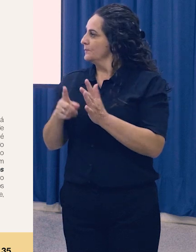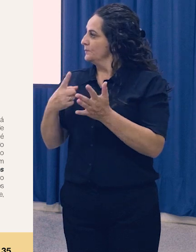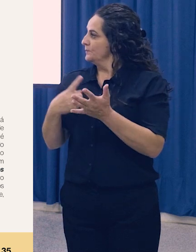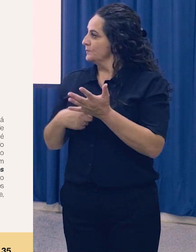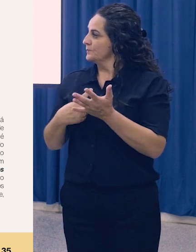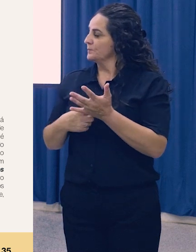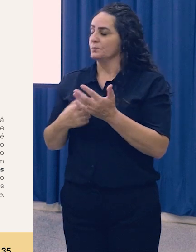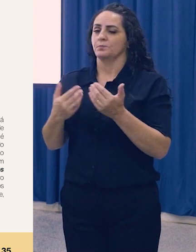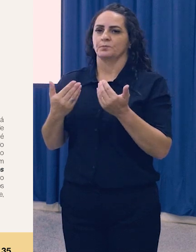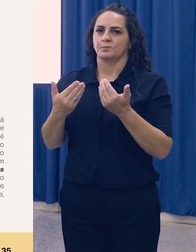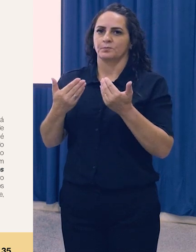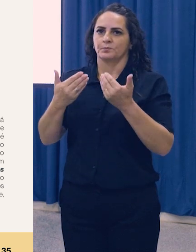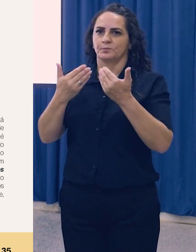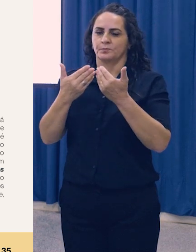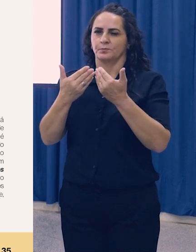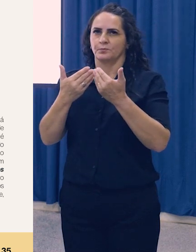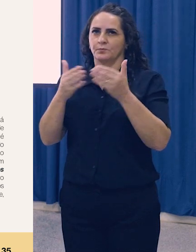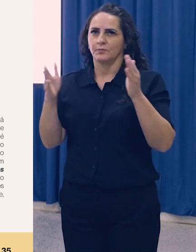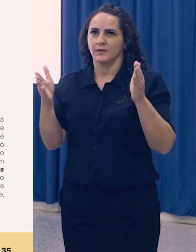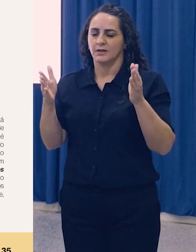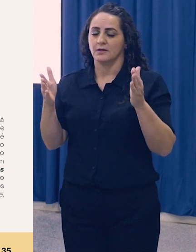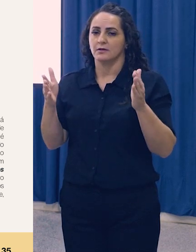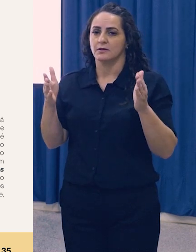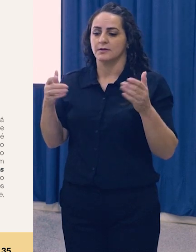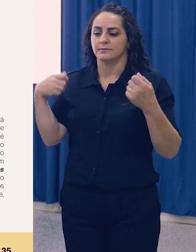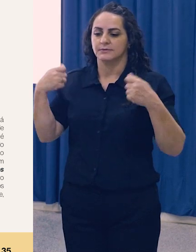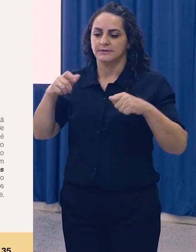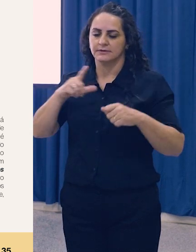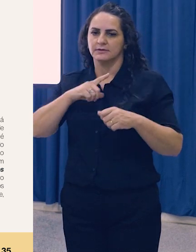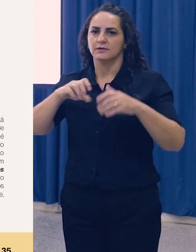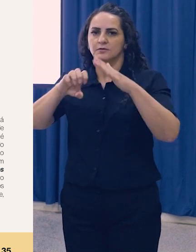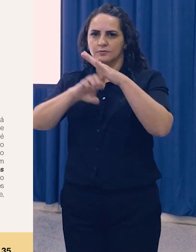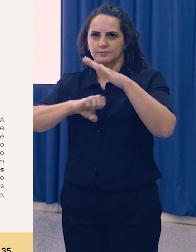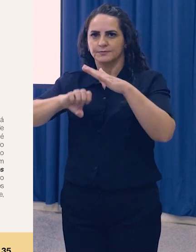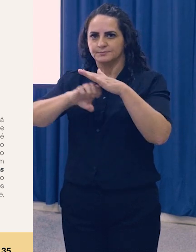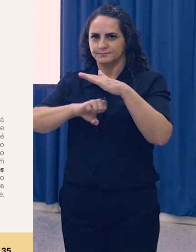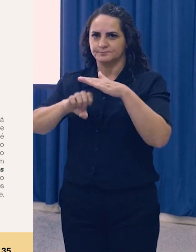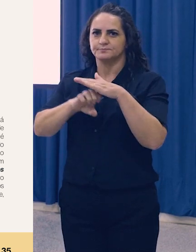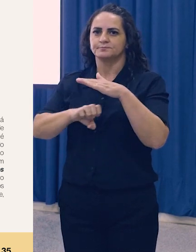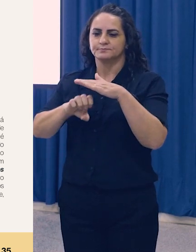transparência que a gente precisa ter com essas empresas quando for fazer esse tipo de